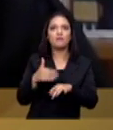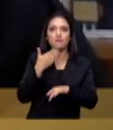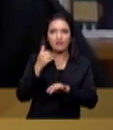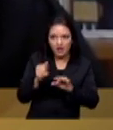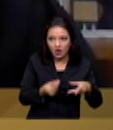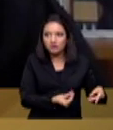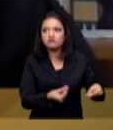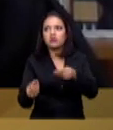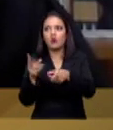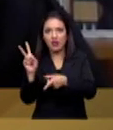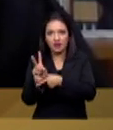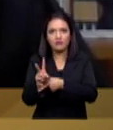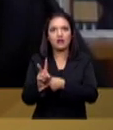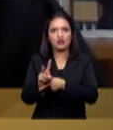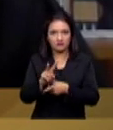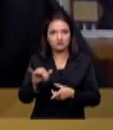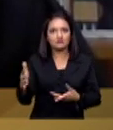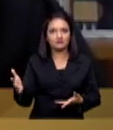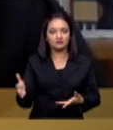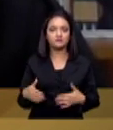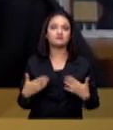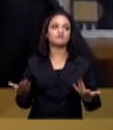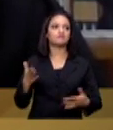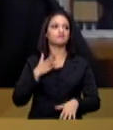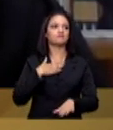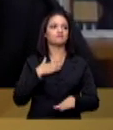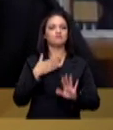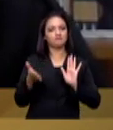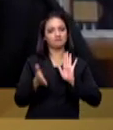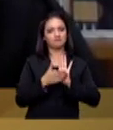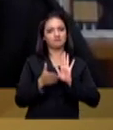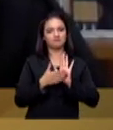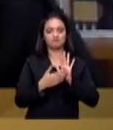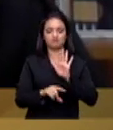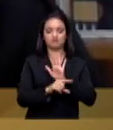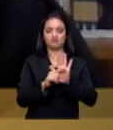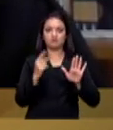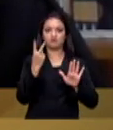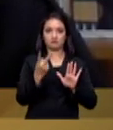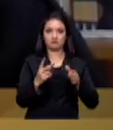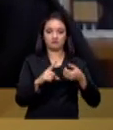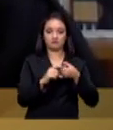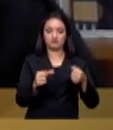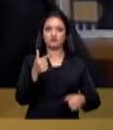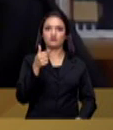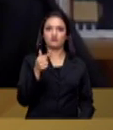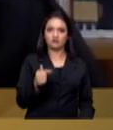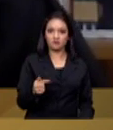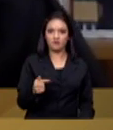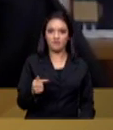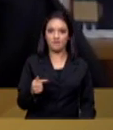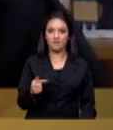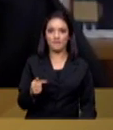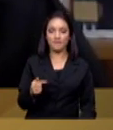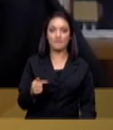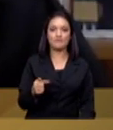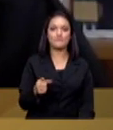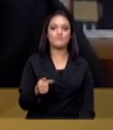liminar. Portanto, a minha proposta quanto ao parágrafo 2º do artigo 7º